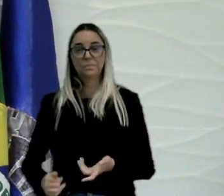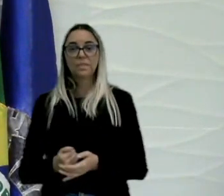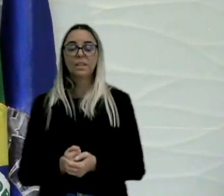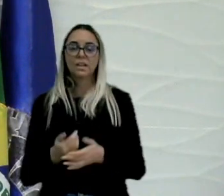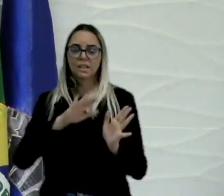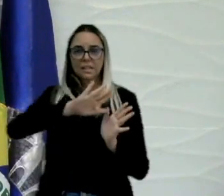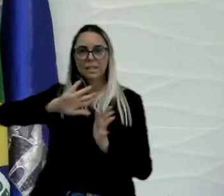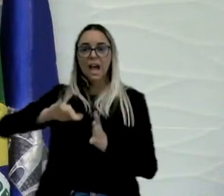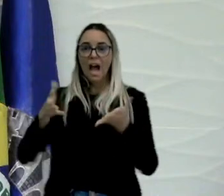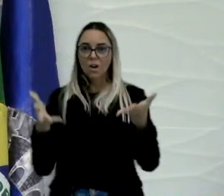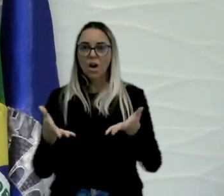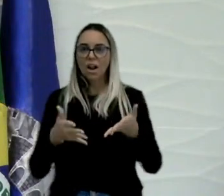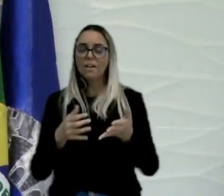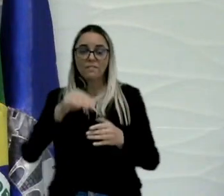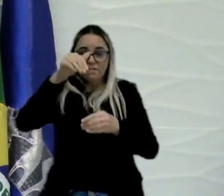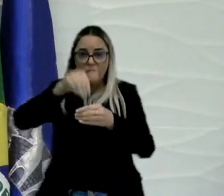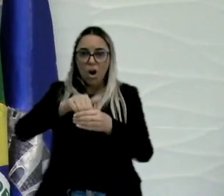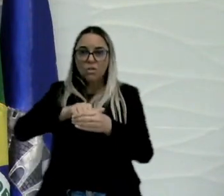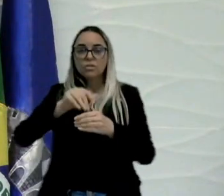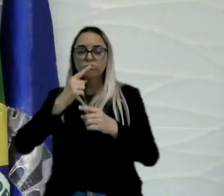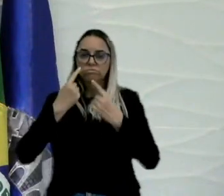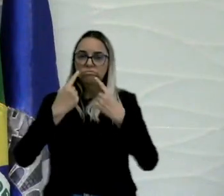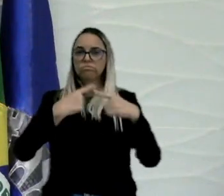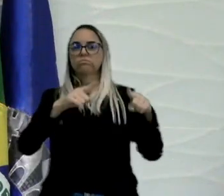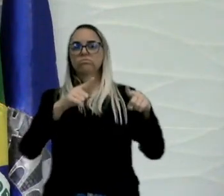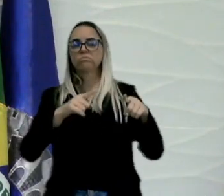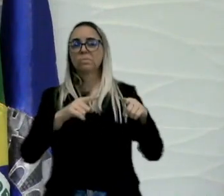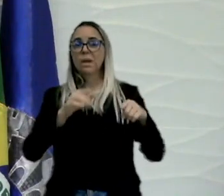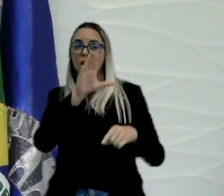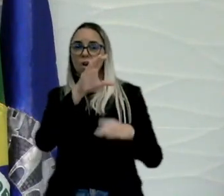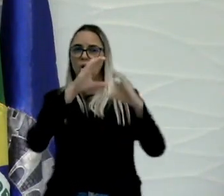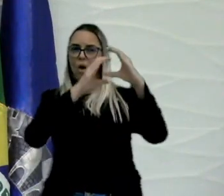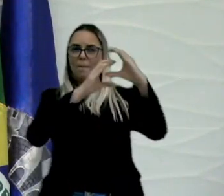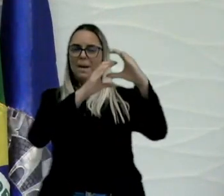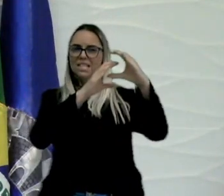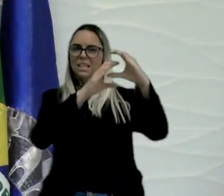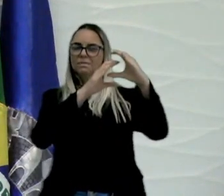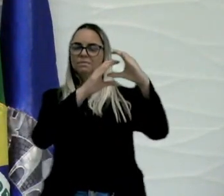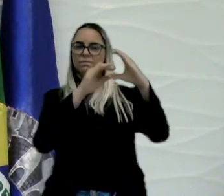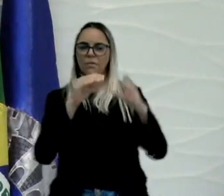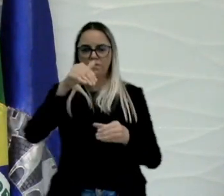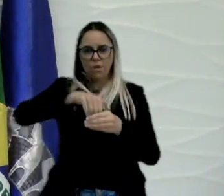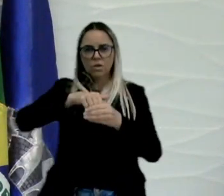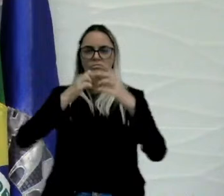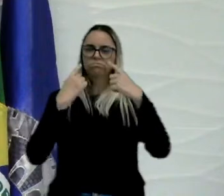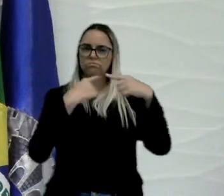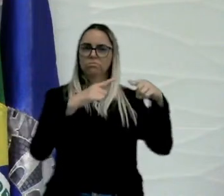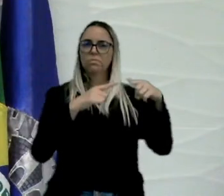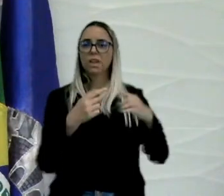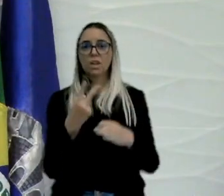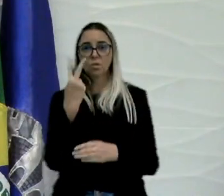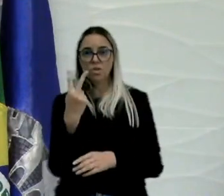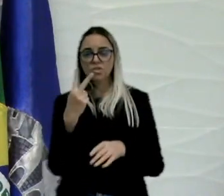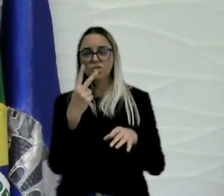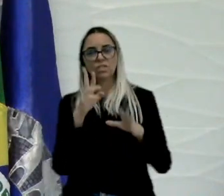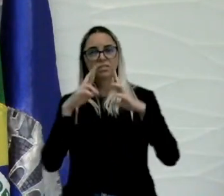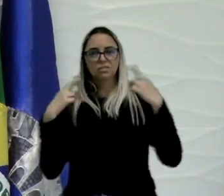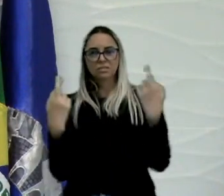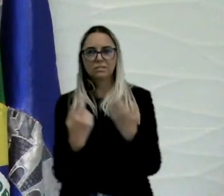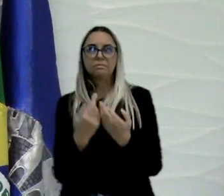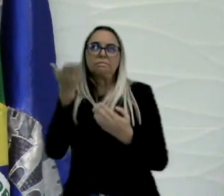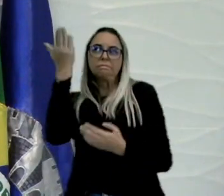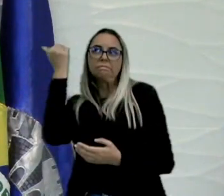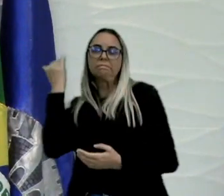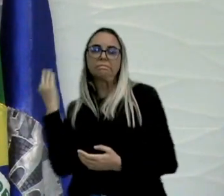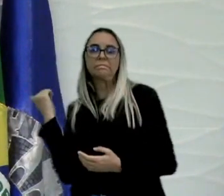voto de repúdio coloquei direcionado a Compesa há duas reuniões atrás vim aqui Tribuna relatando